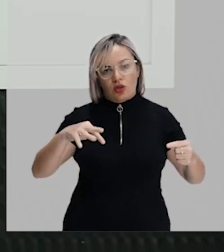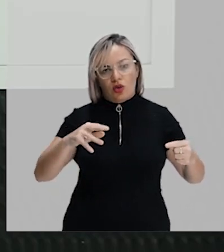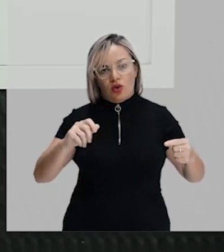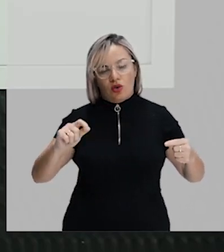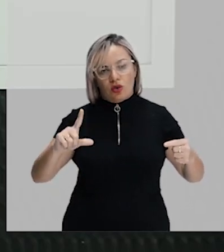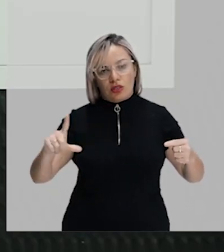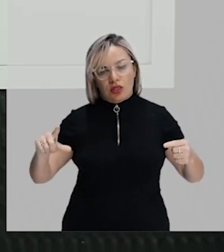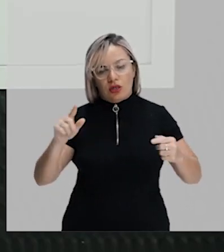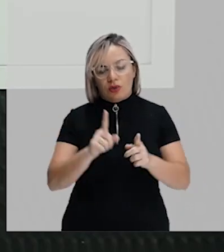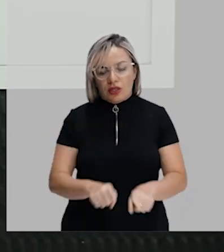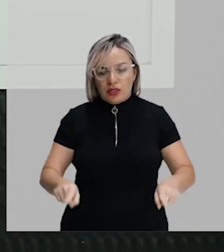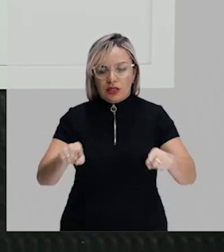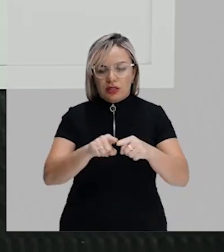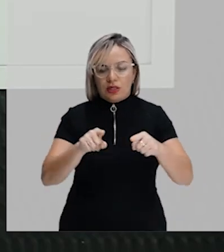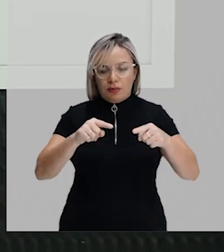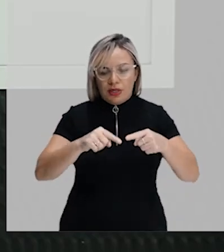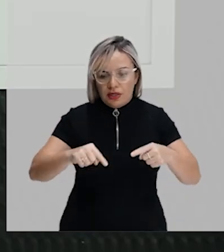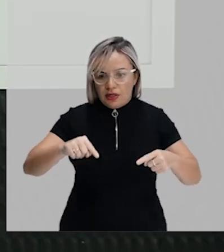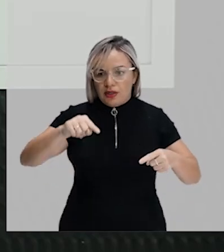Imagina